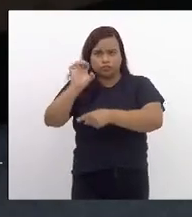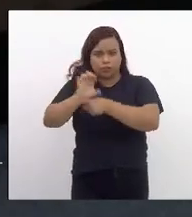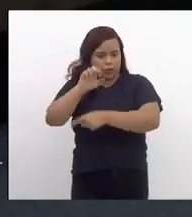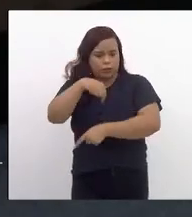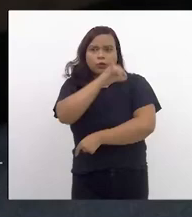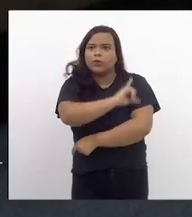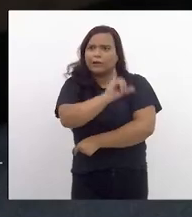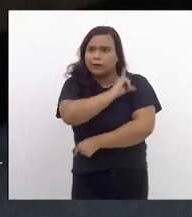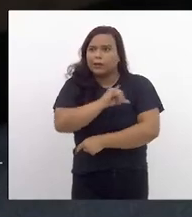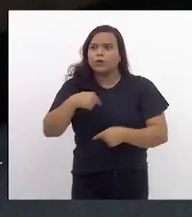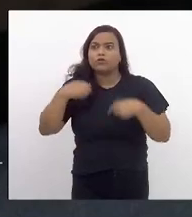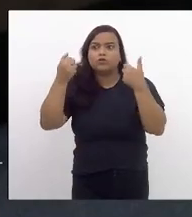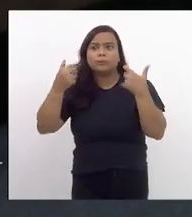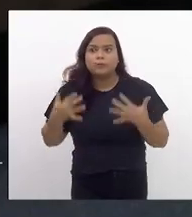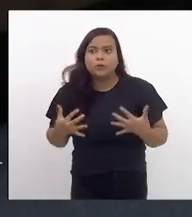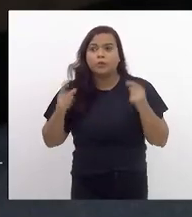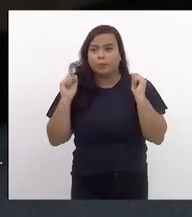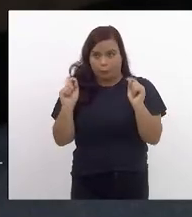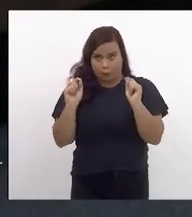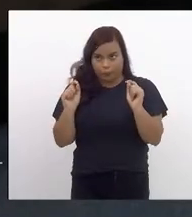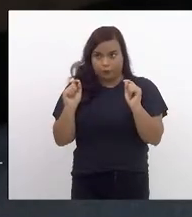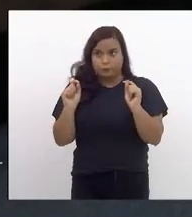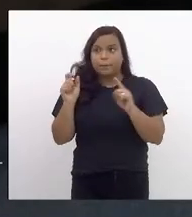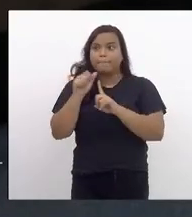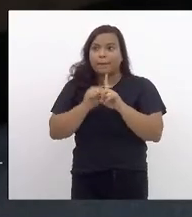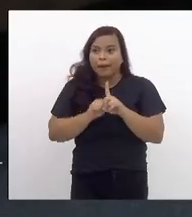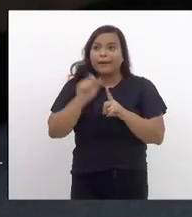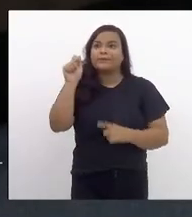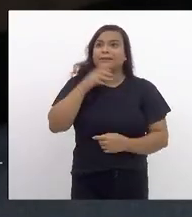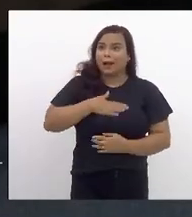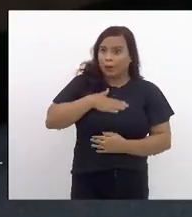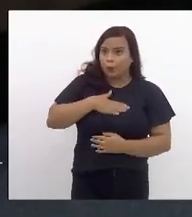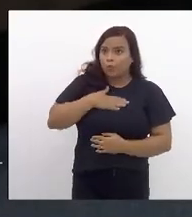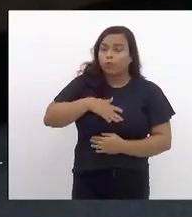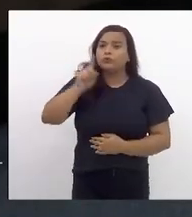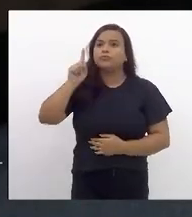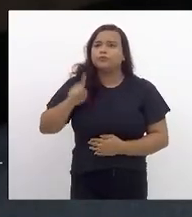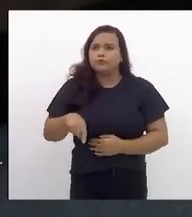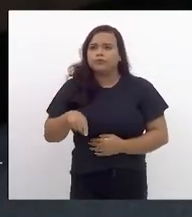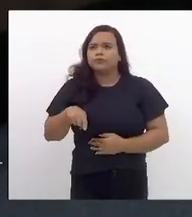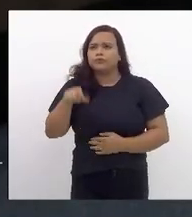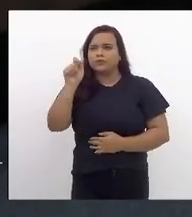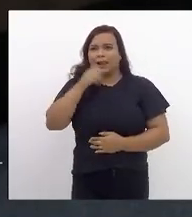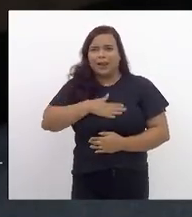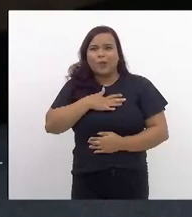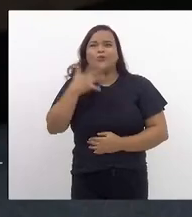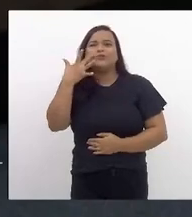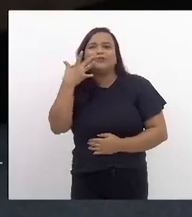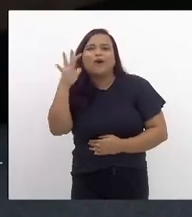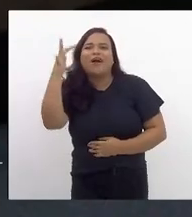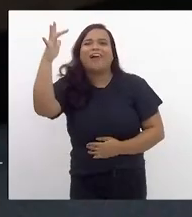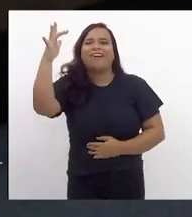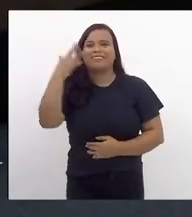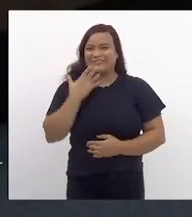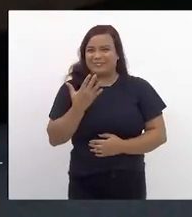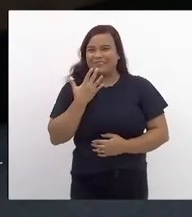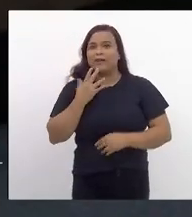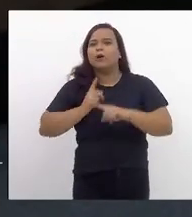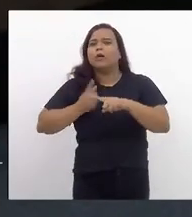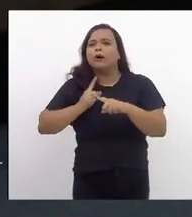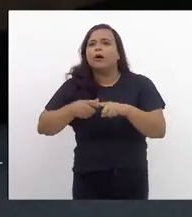que considera o mês de agosto como o agosto dourado justamente